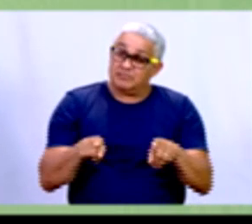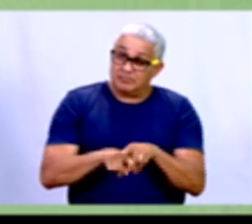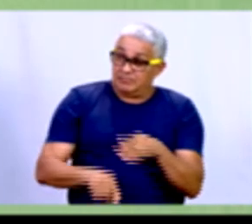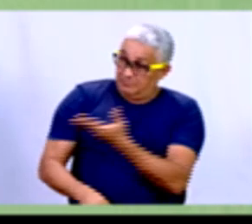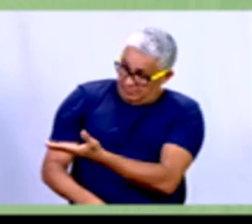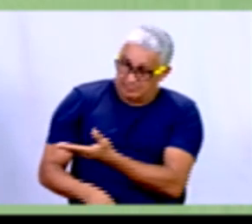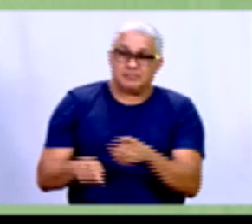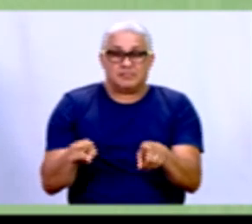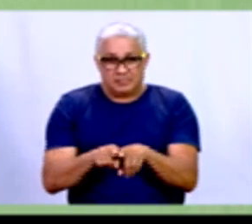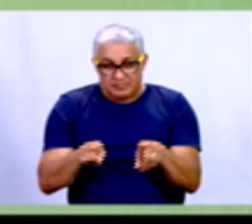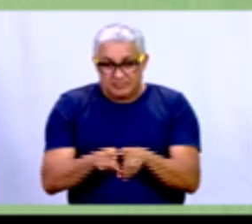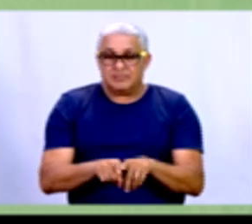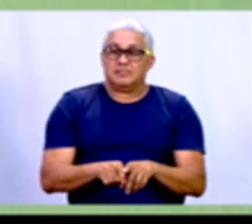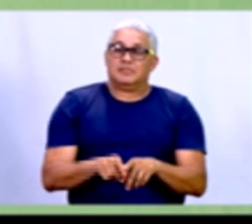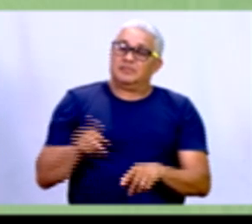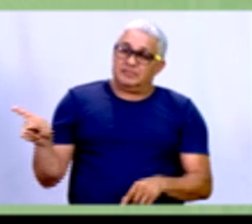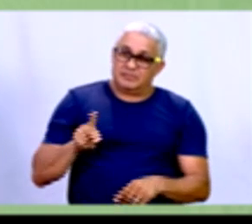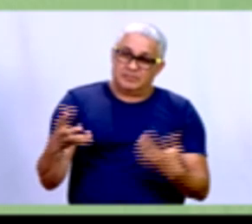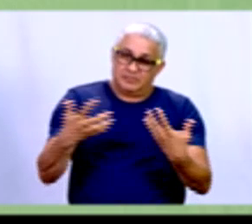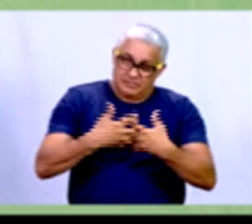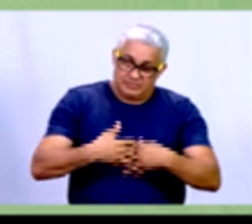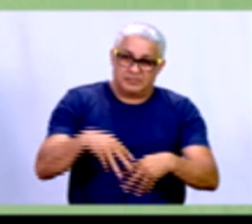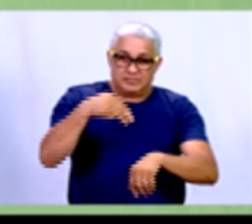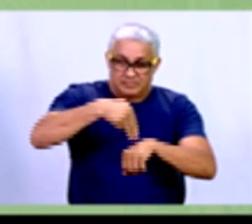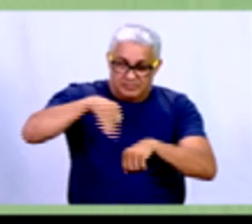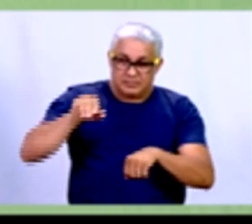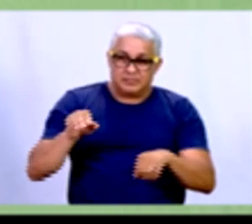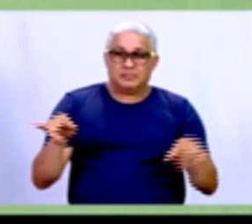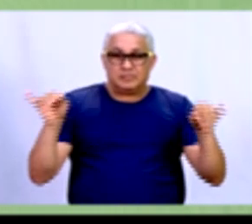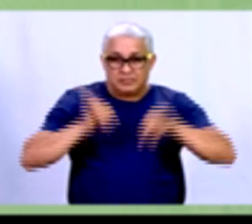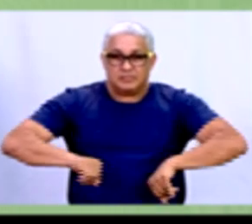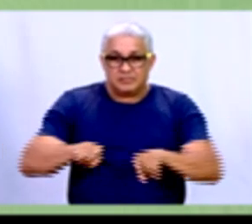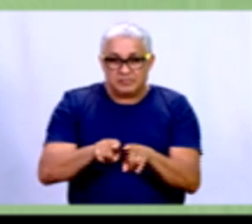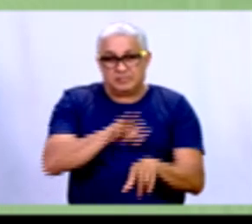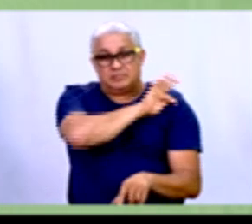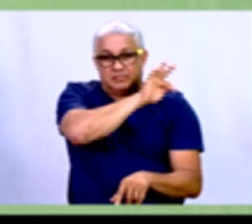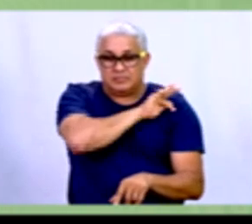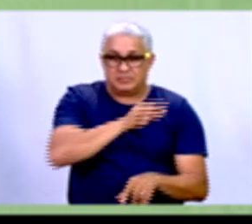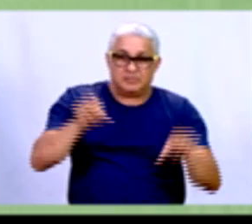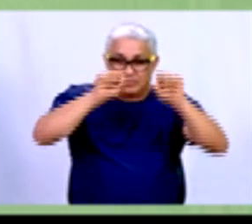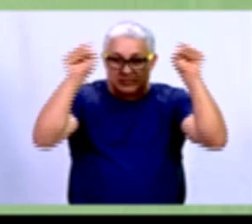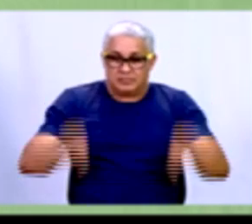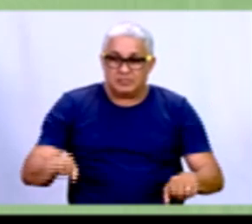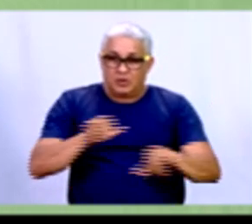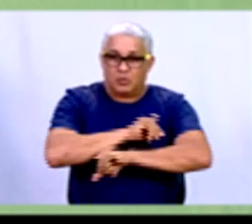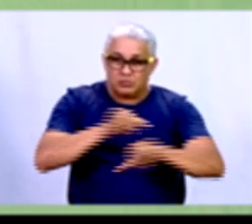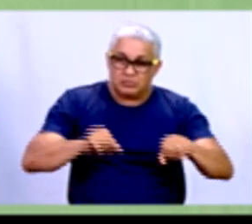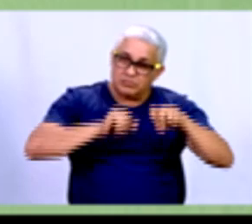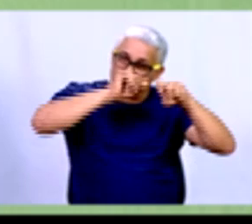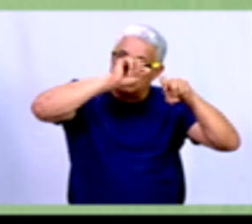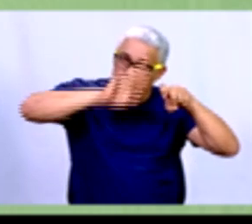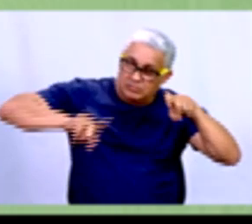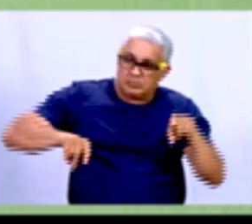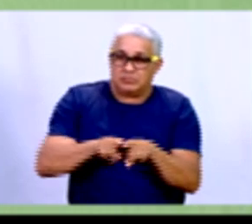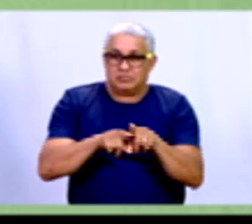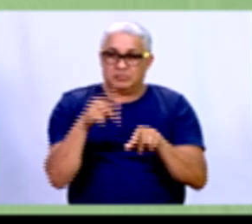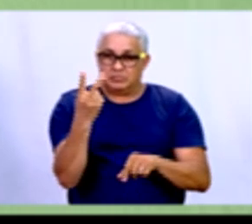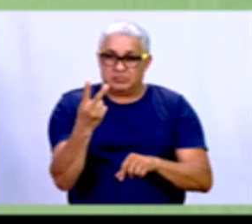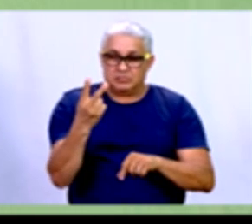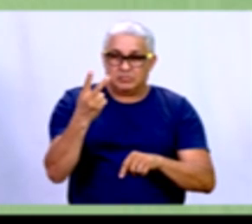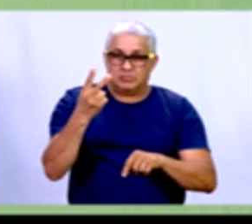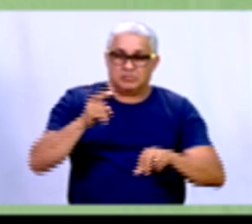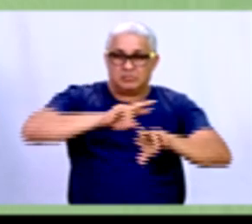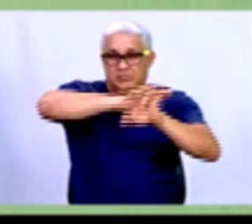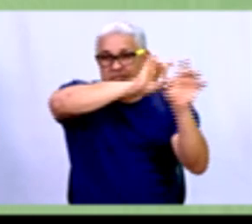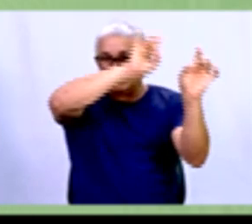professor docente efetivo do IFRO, está fazendo mestrado em Informática e graduado em Sistemas de Informação e possui 2 especializações na área, que é